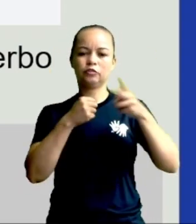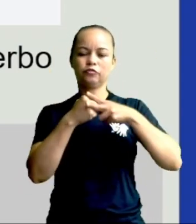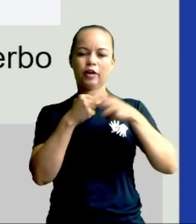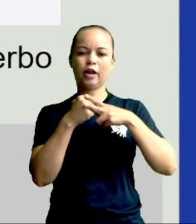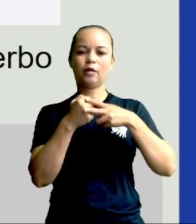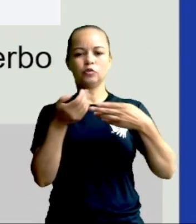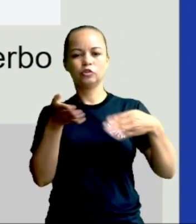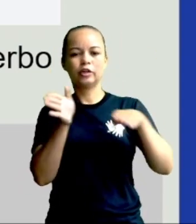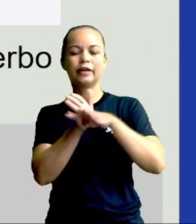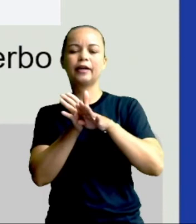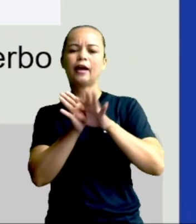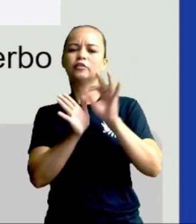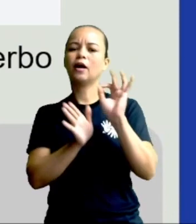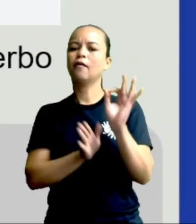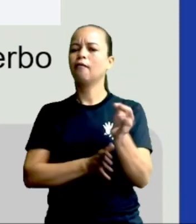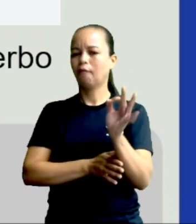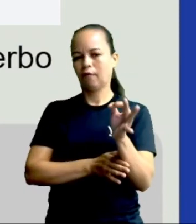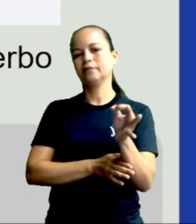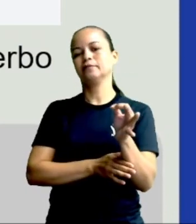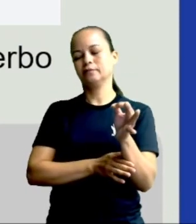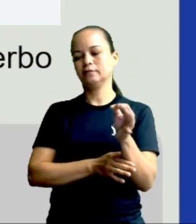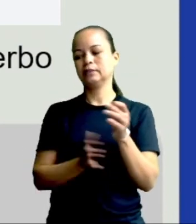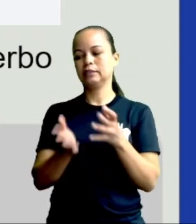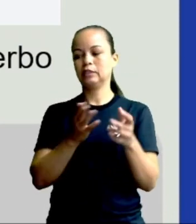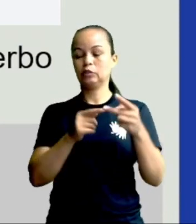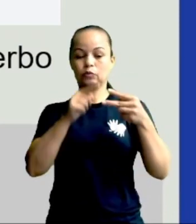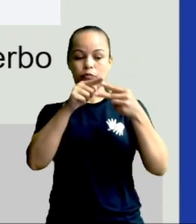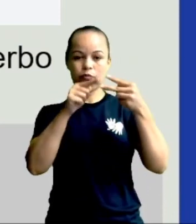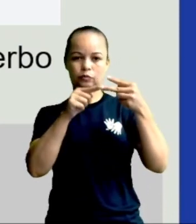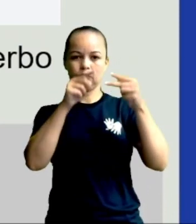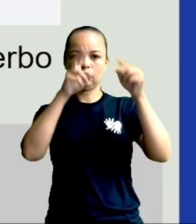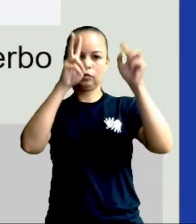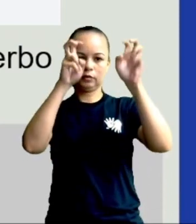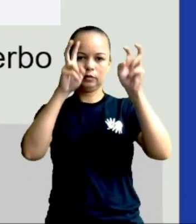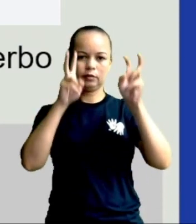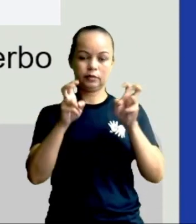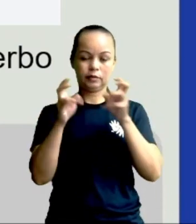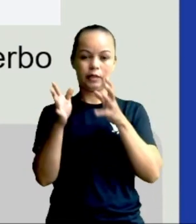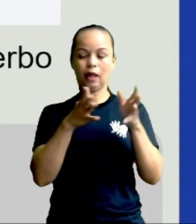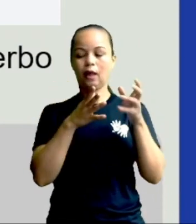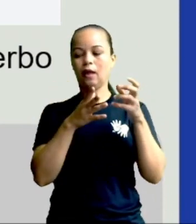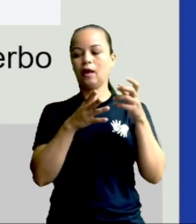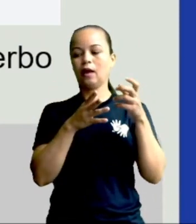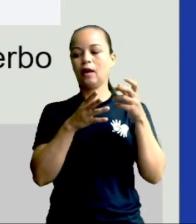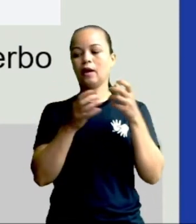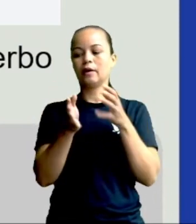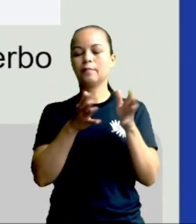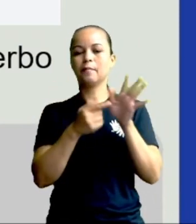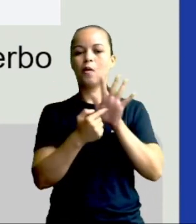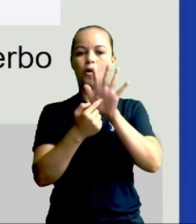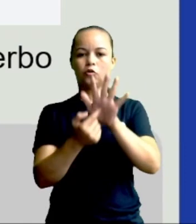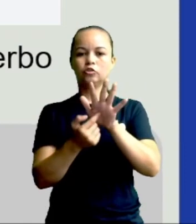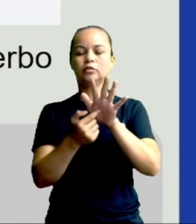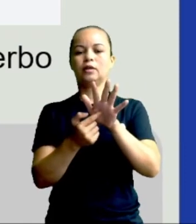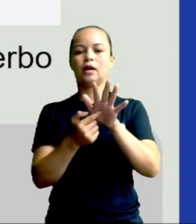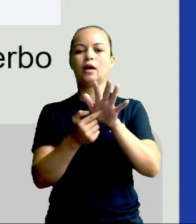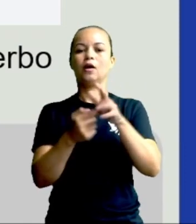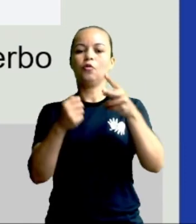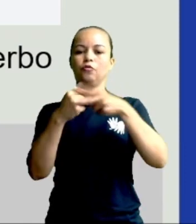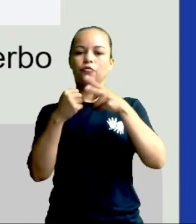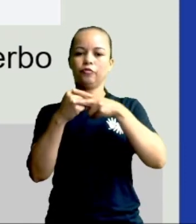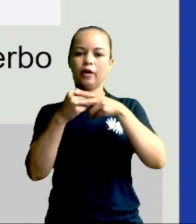verbo chegar está correta nos dois títulos o verbo chegar aparece acompanhado